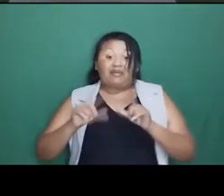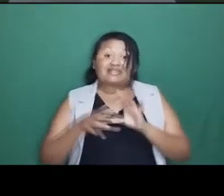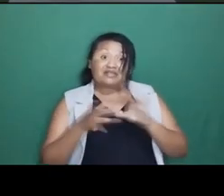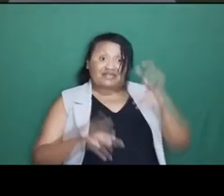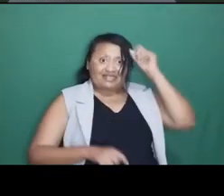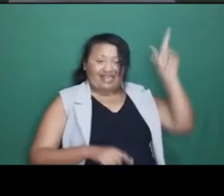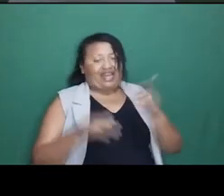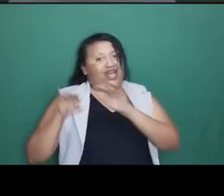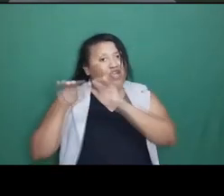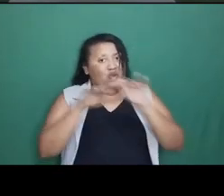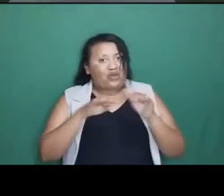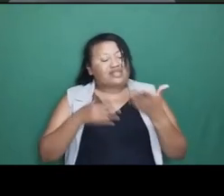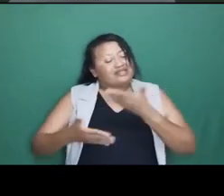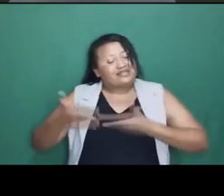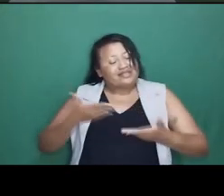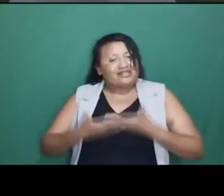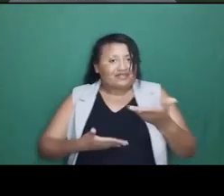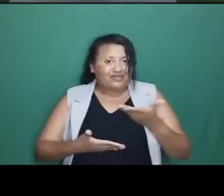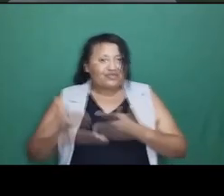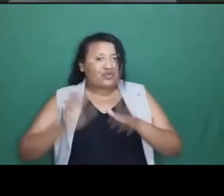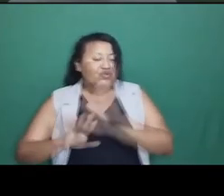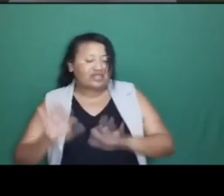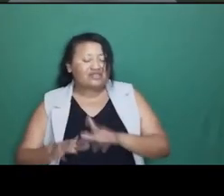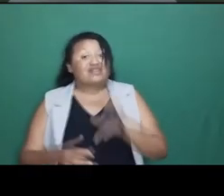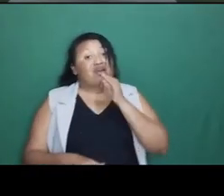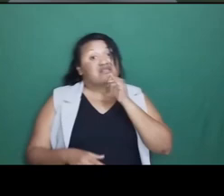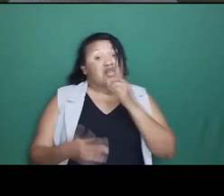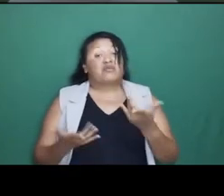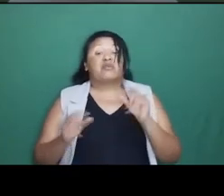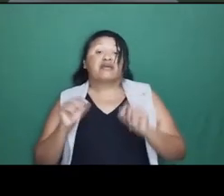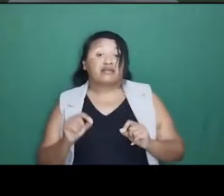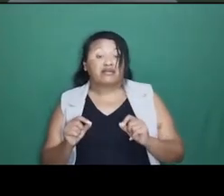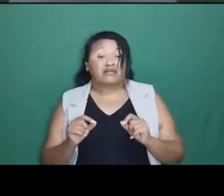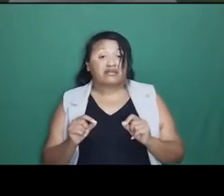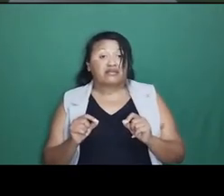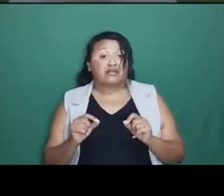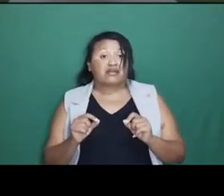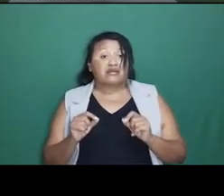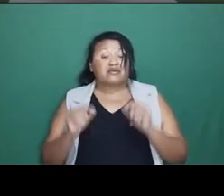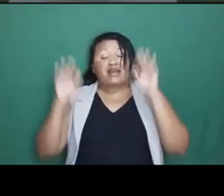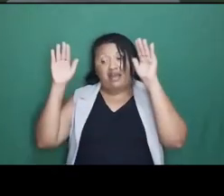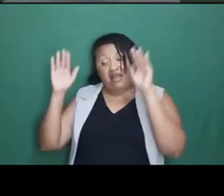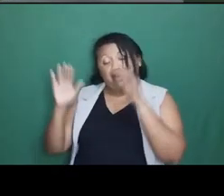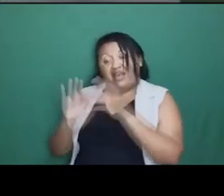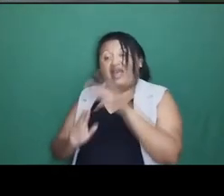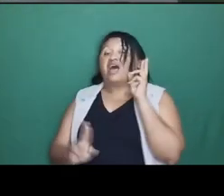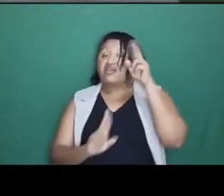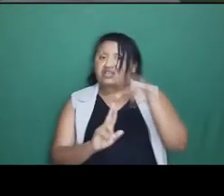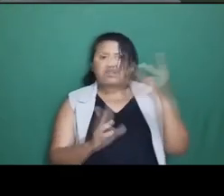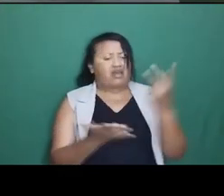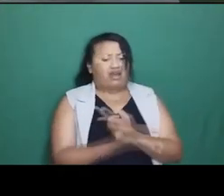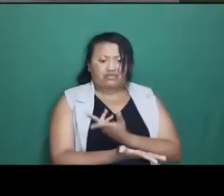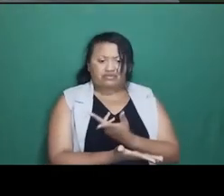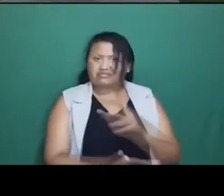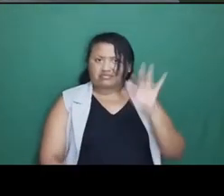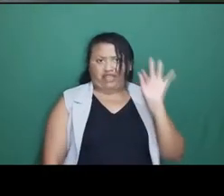igualdade de fraternidade Serviu de exemplo para e referencial errado Não